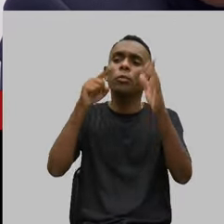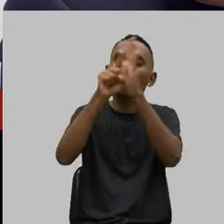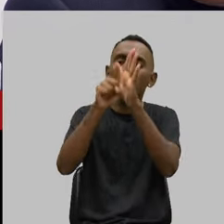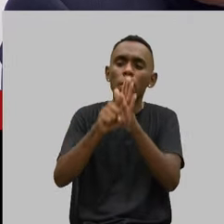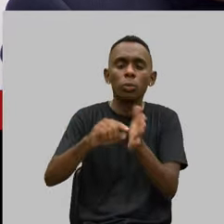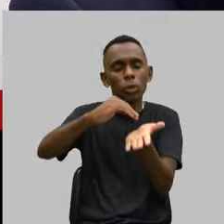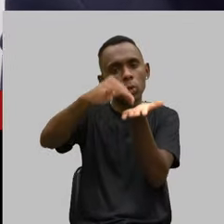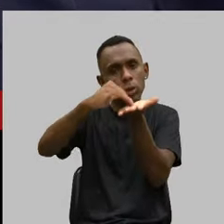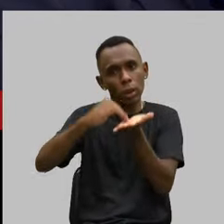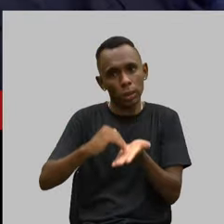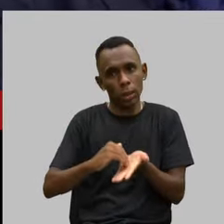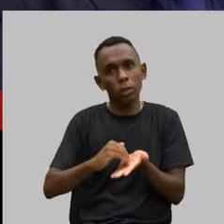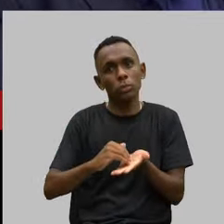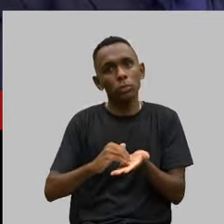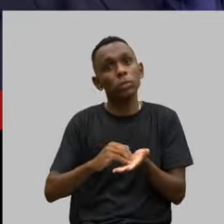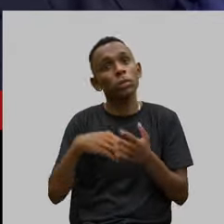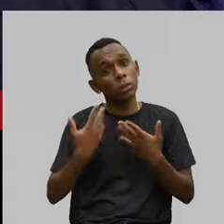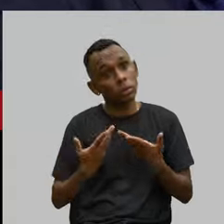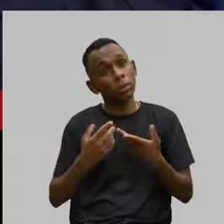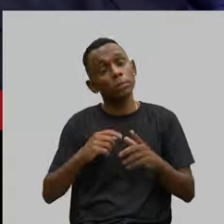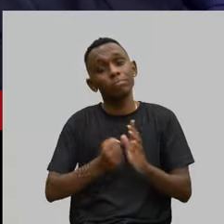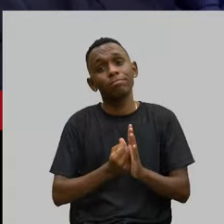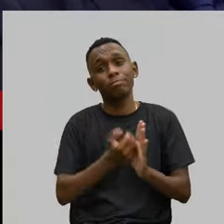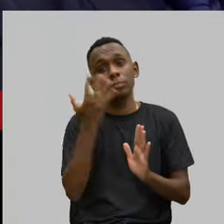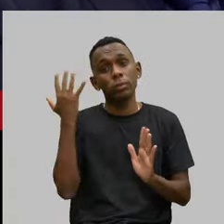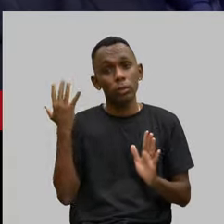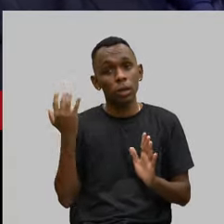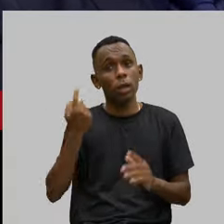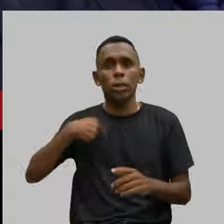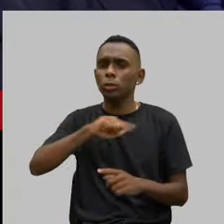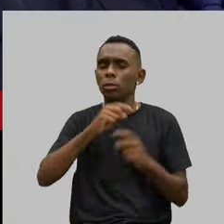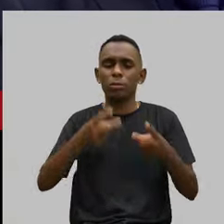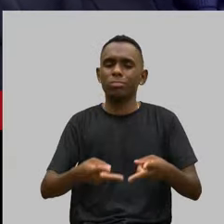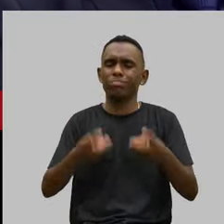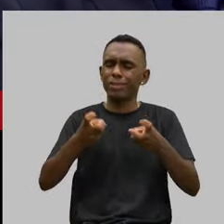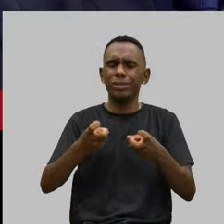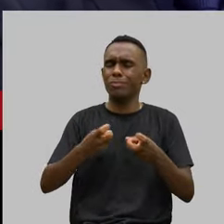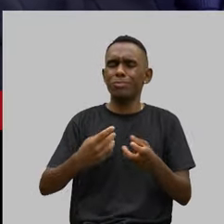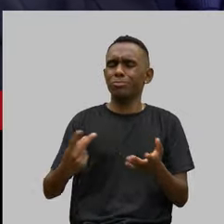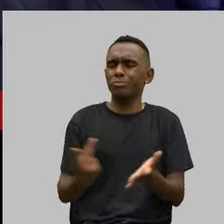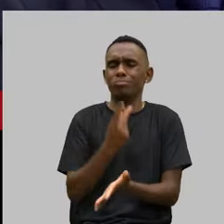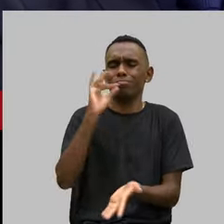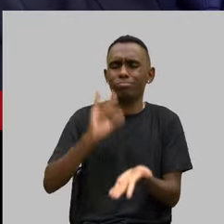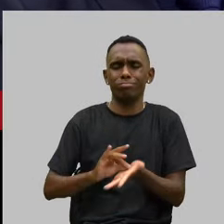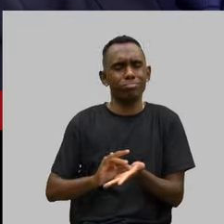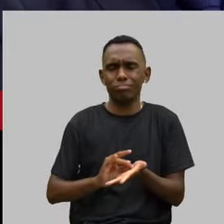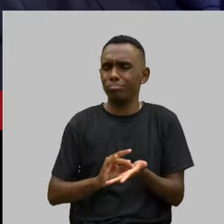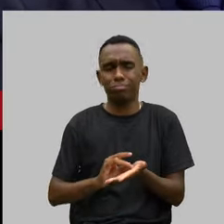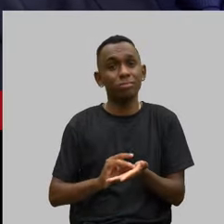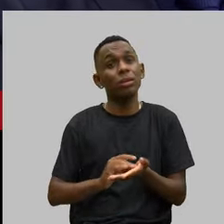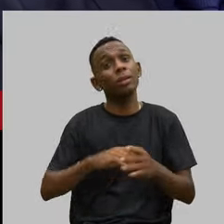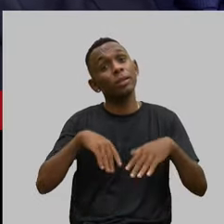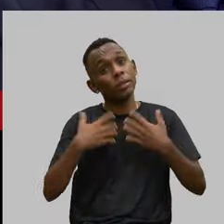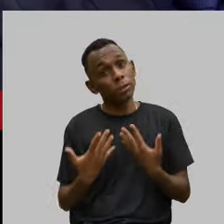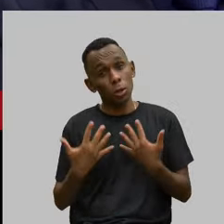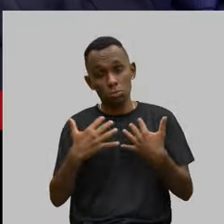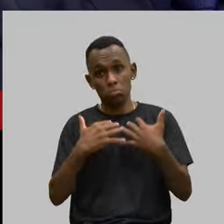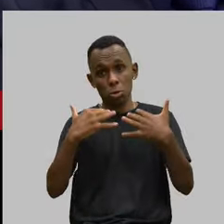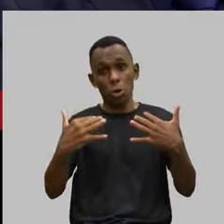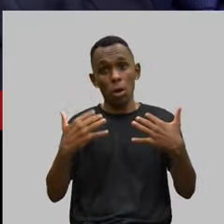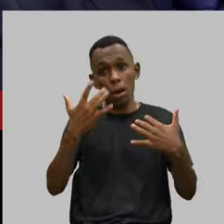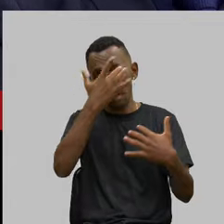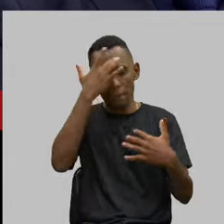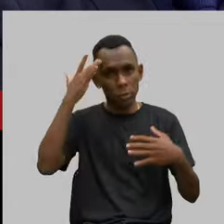secretários né E que muitas vezes a gente não vê isso acontecer então eh a população tem as